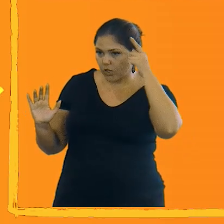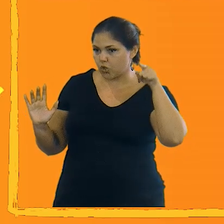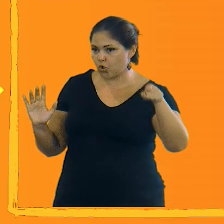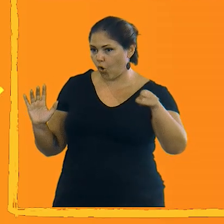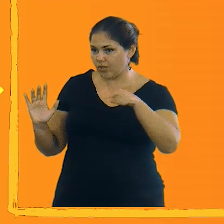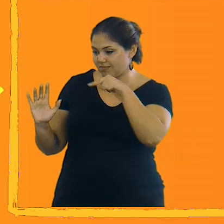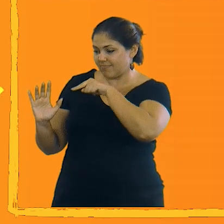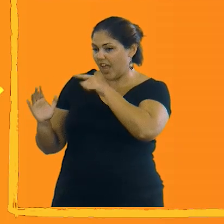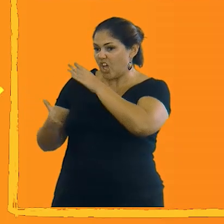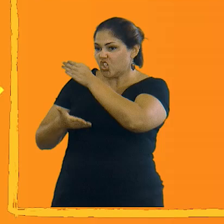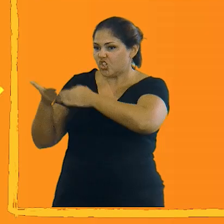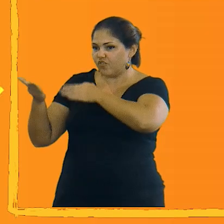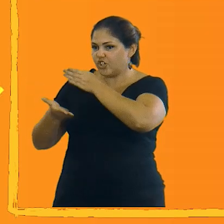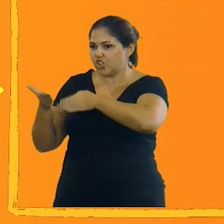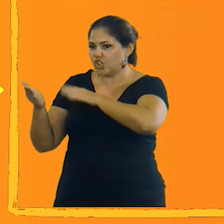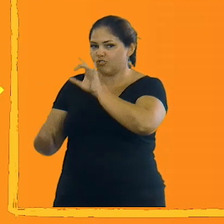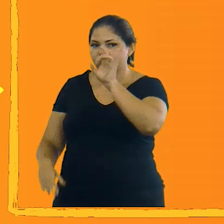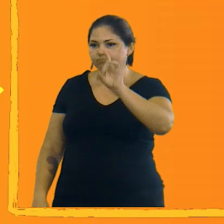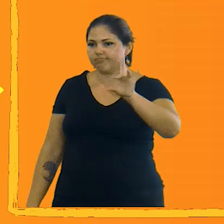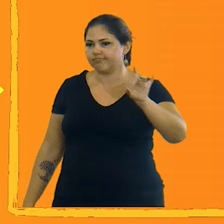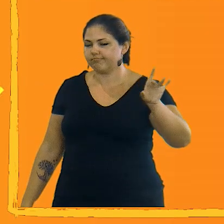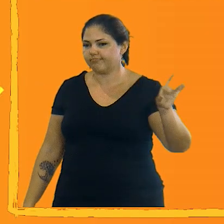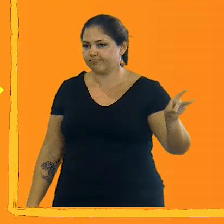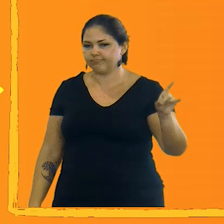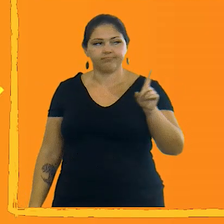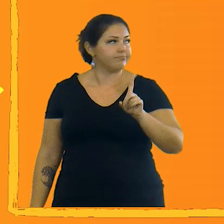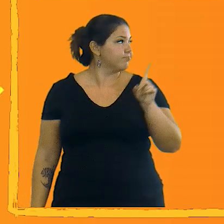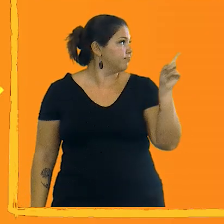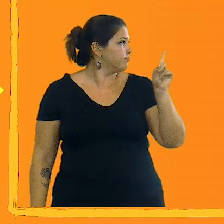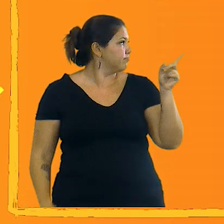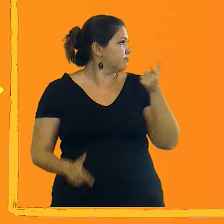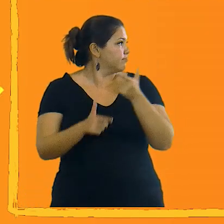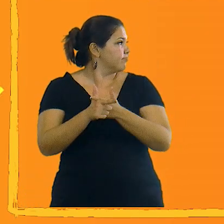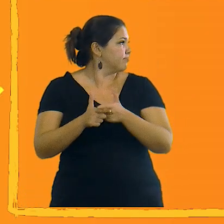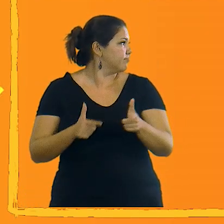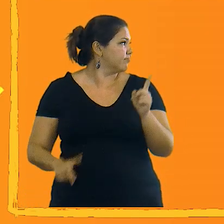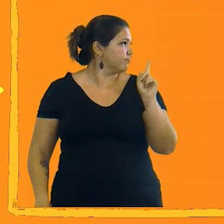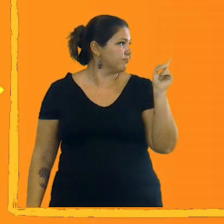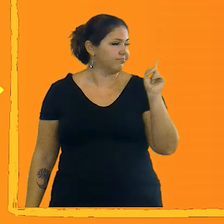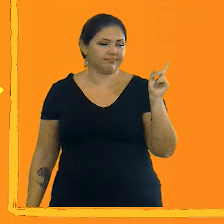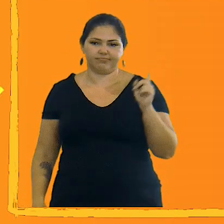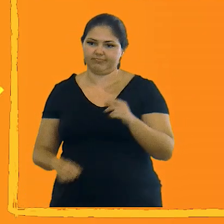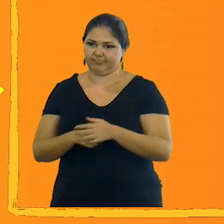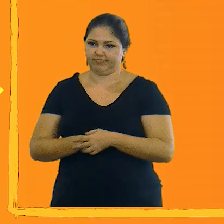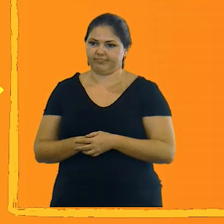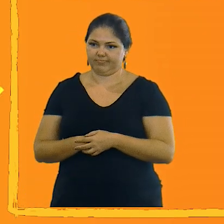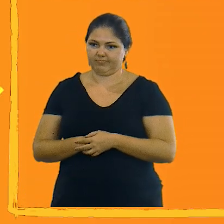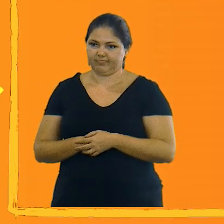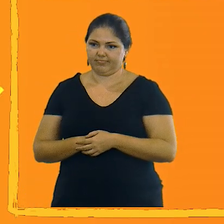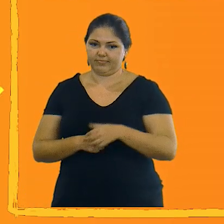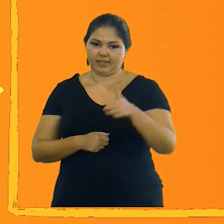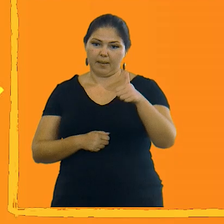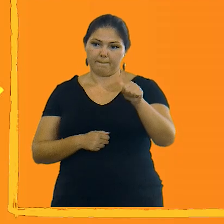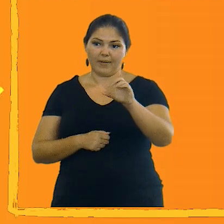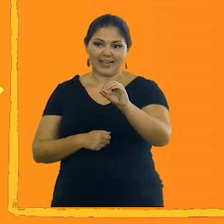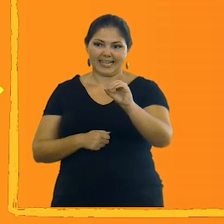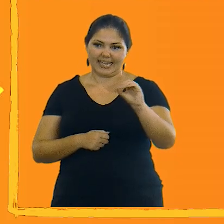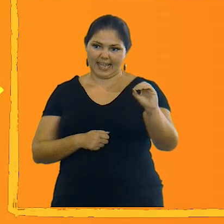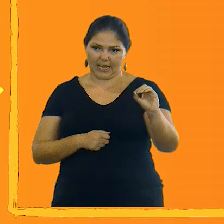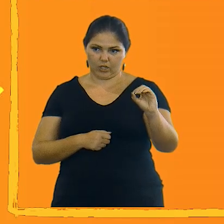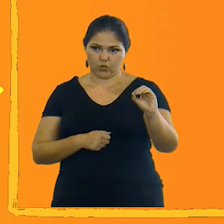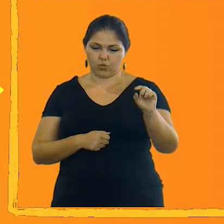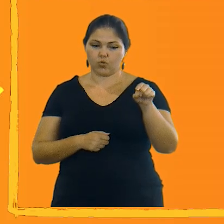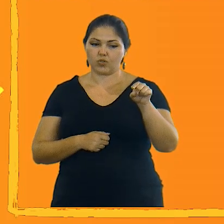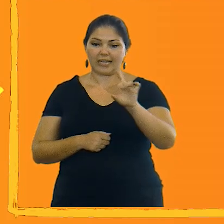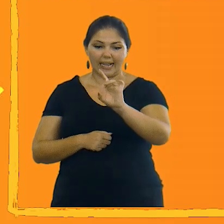morador será 11.500 75 500 l de água